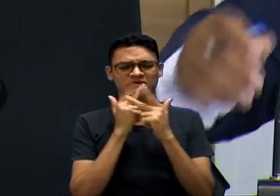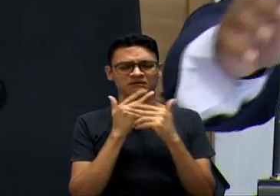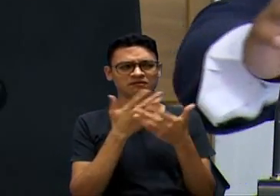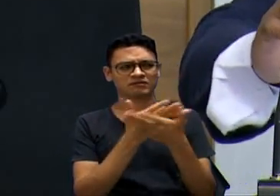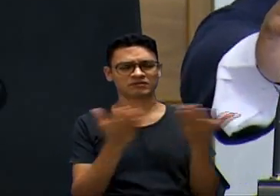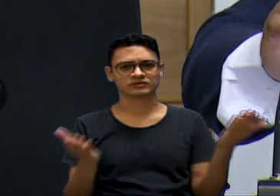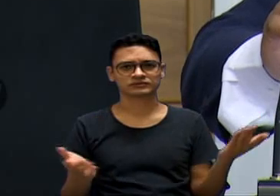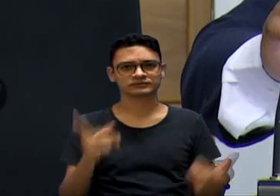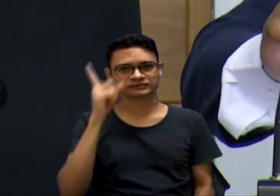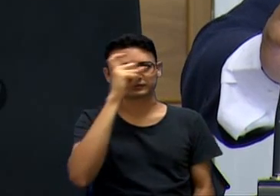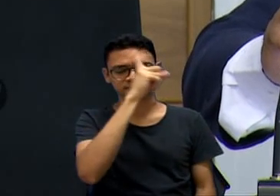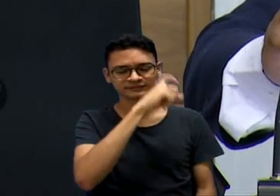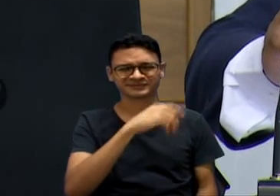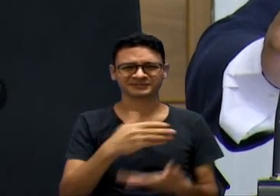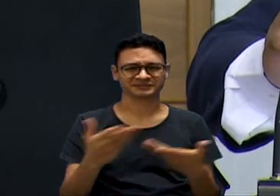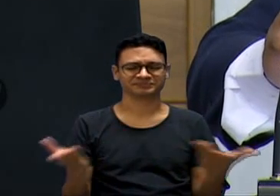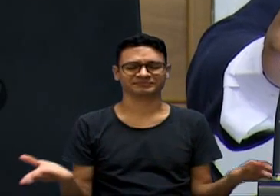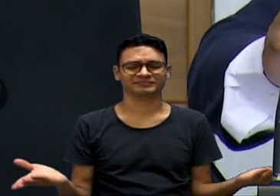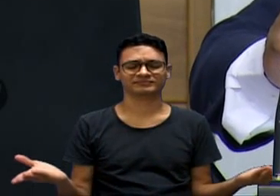Fica difícil, né?